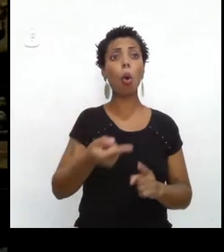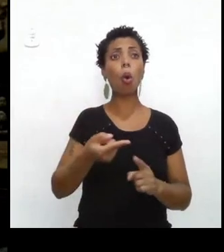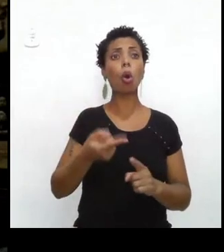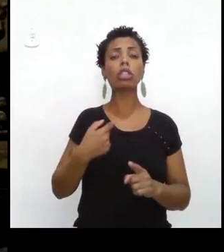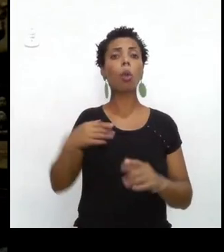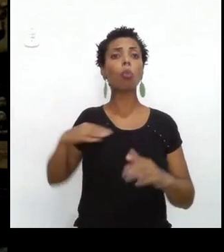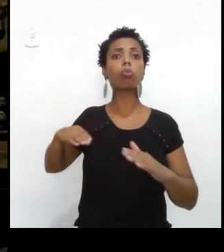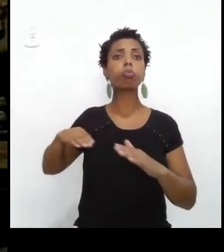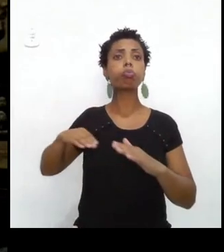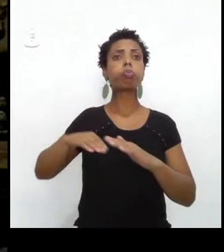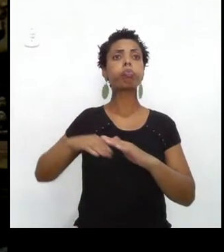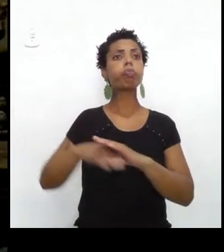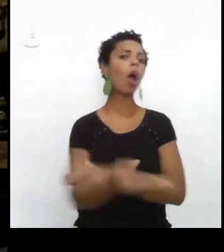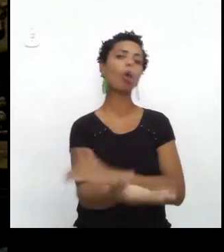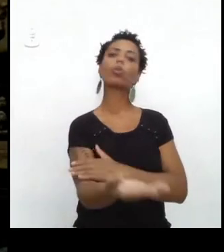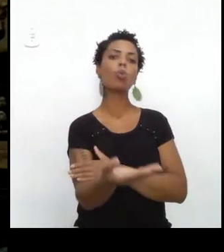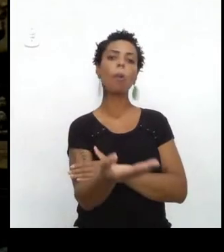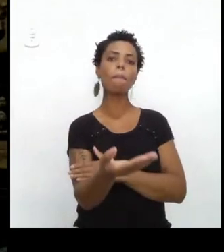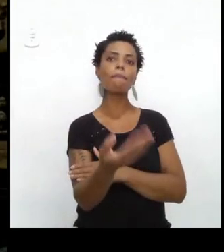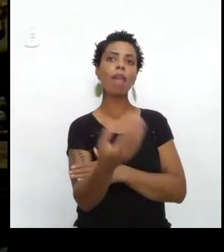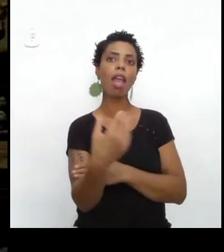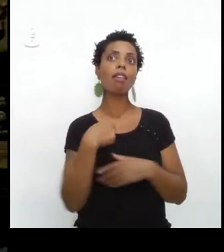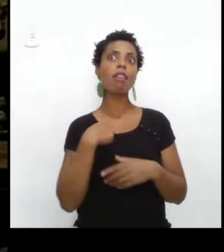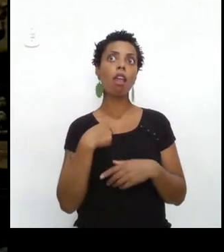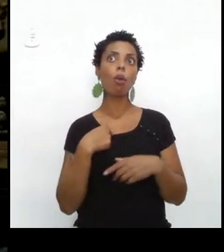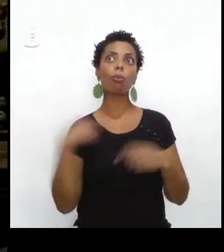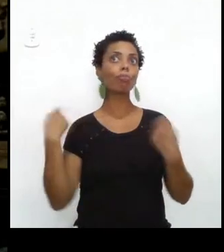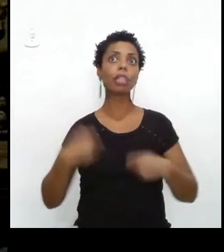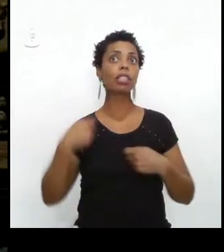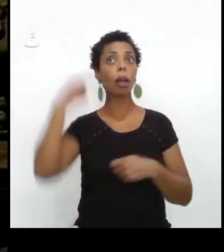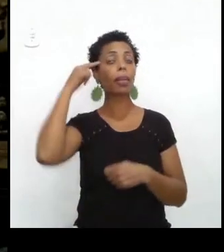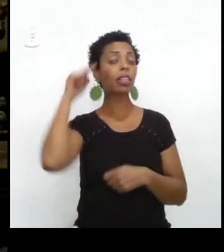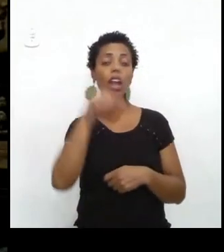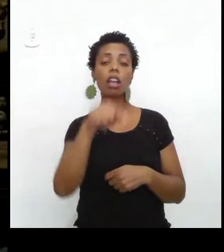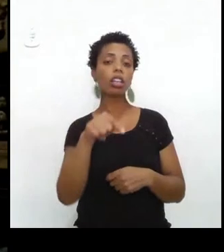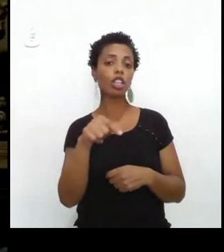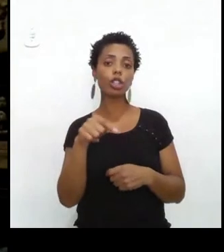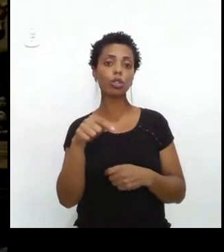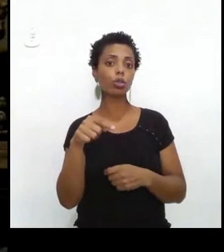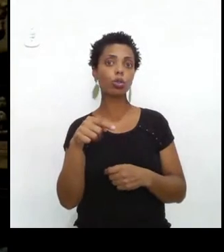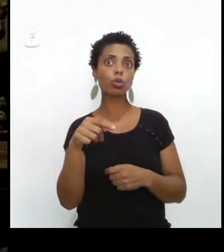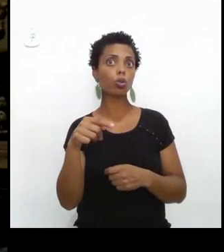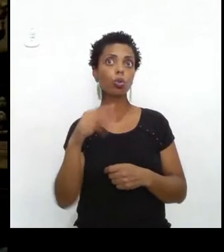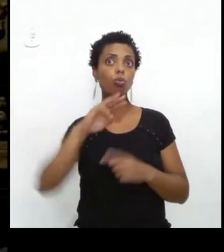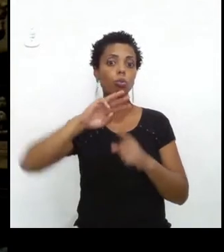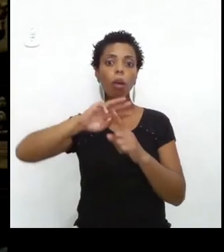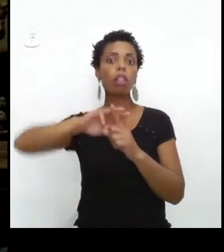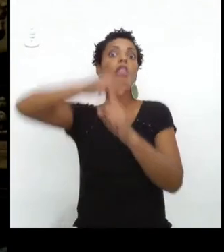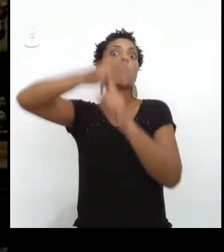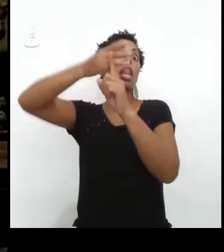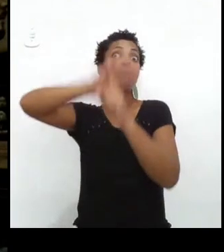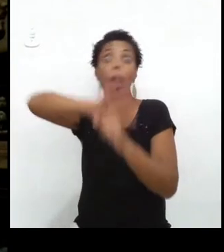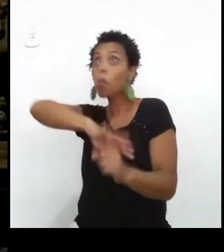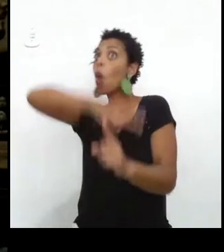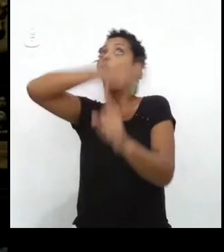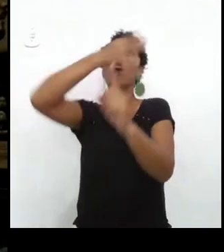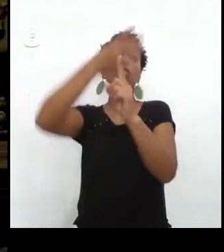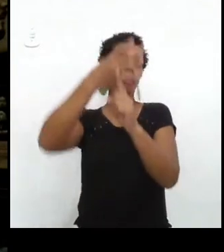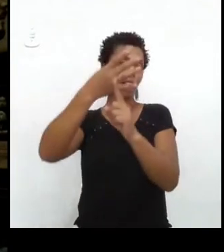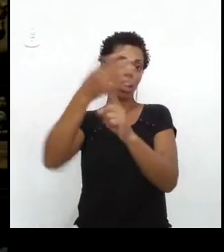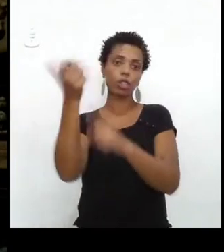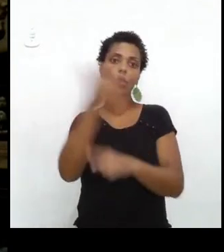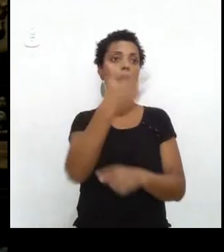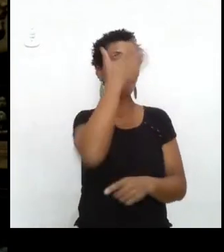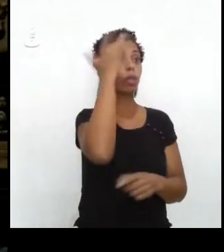que bater in three four times more than what you think about this what if i was born in San